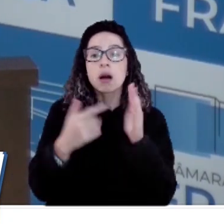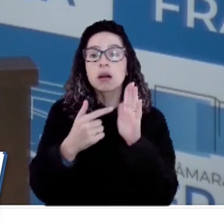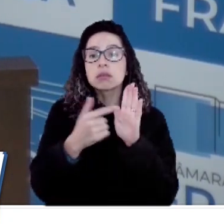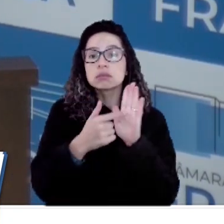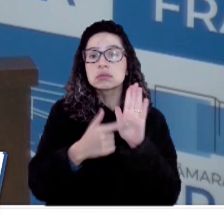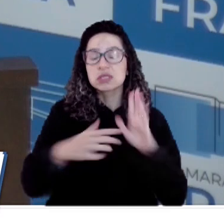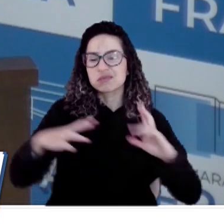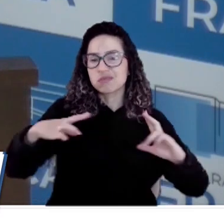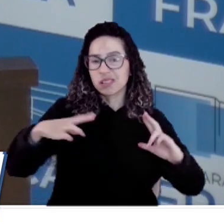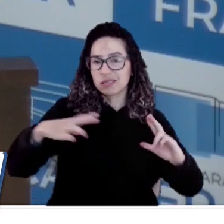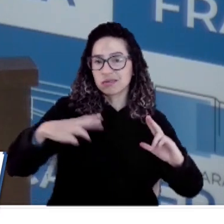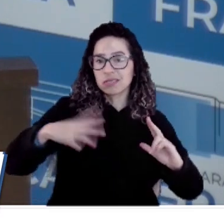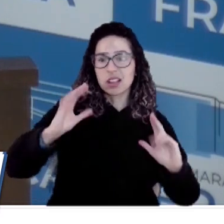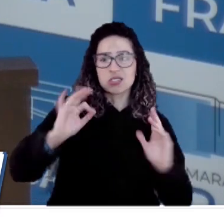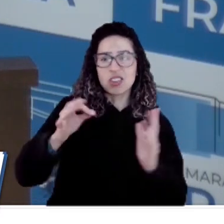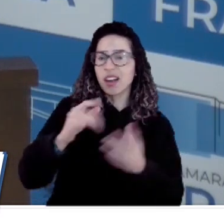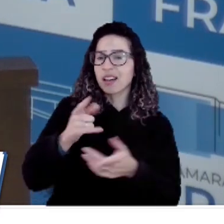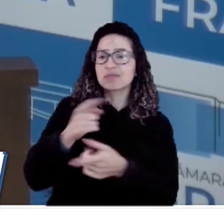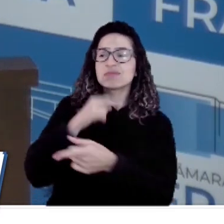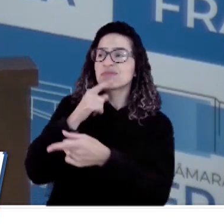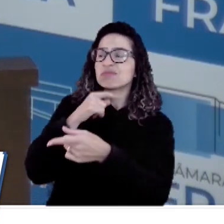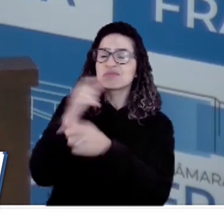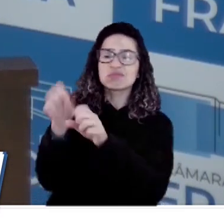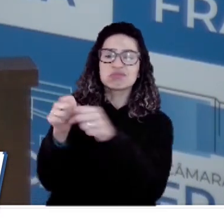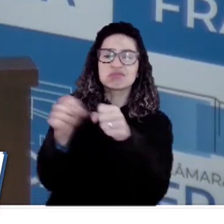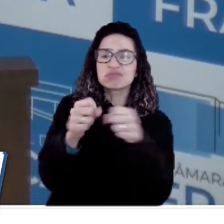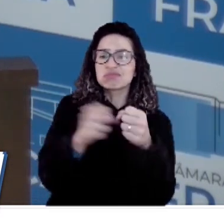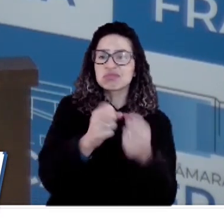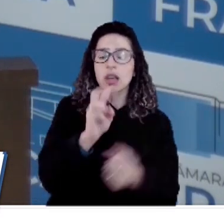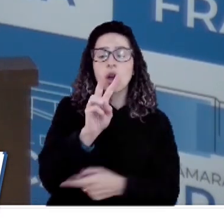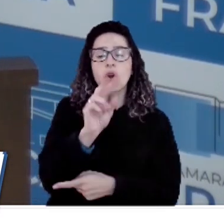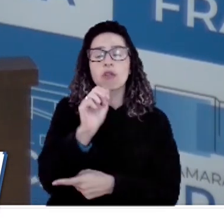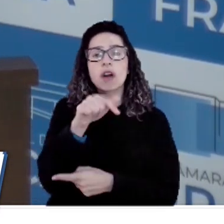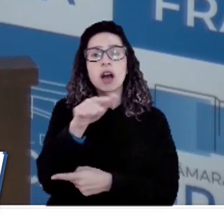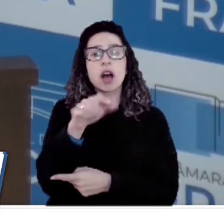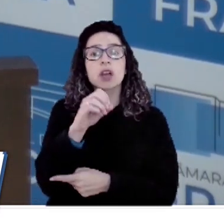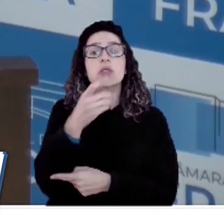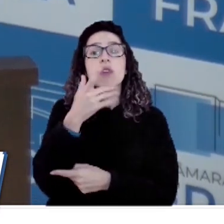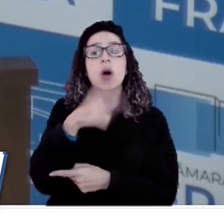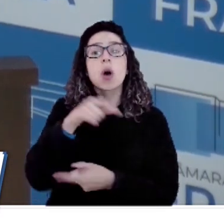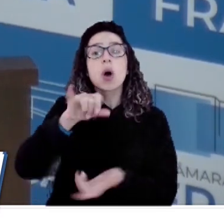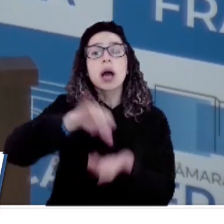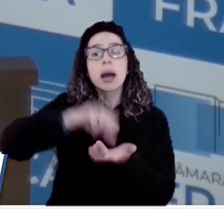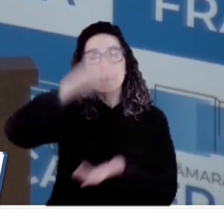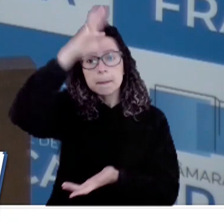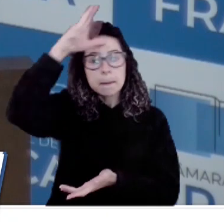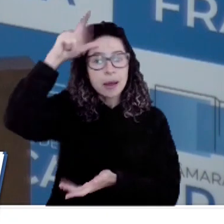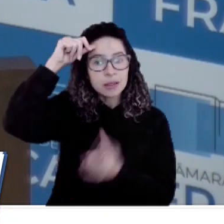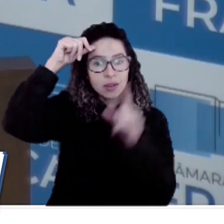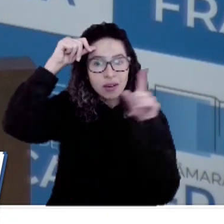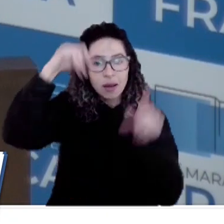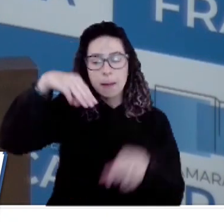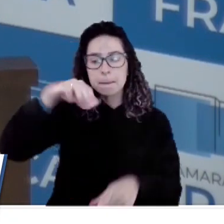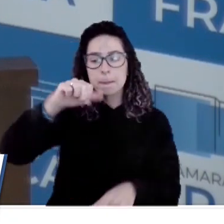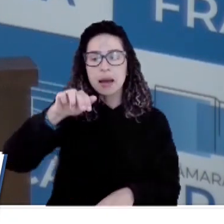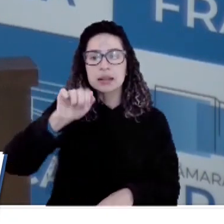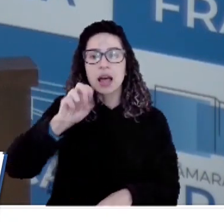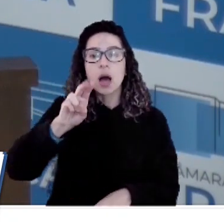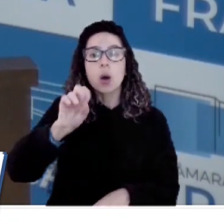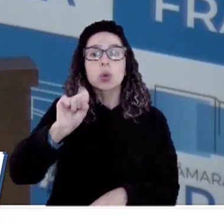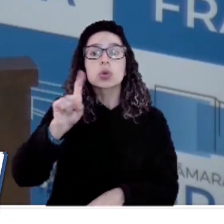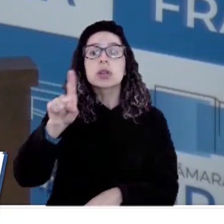privatização não deram certo. O Vanzo citou o exemplo de Manaus, que já está na quarta